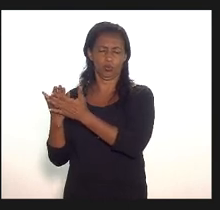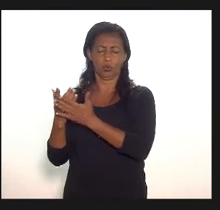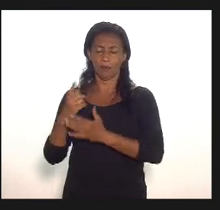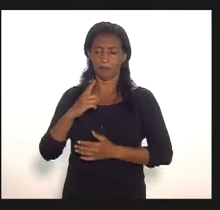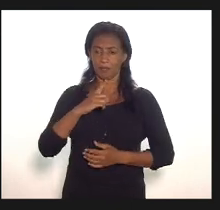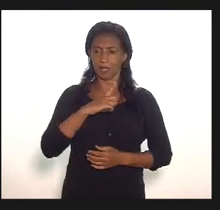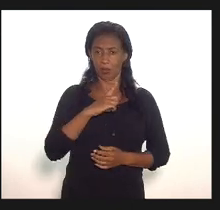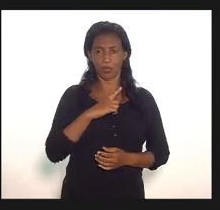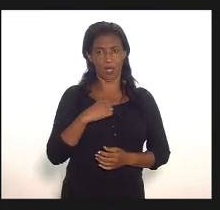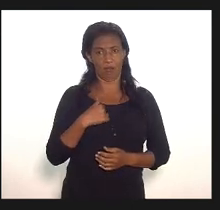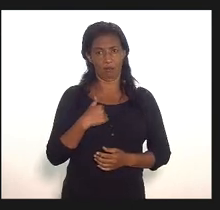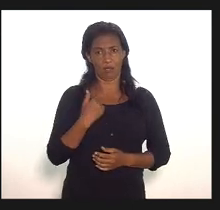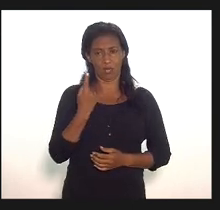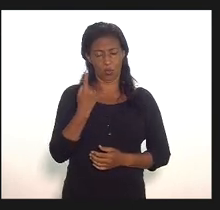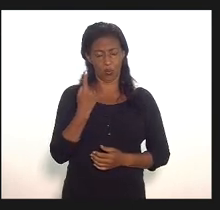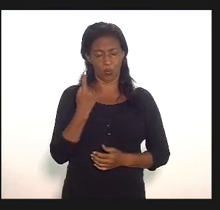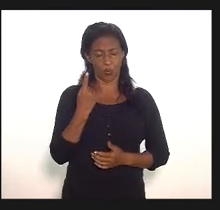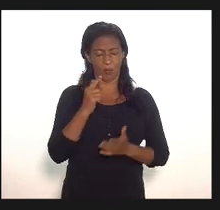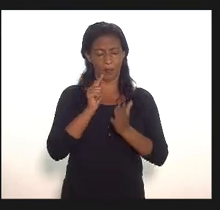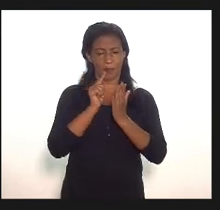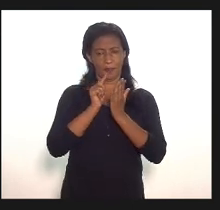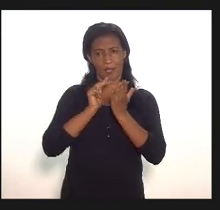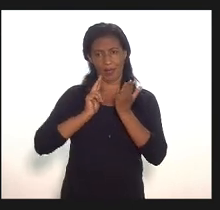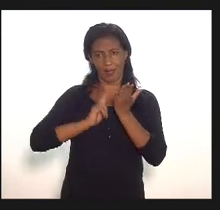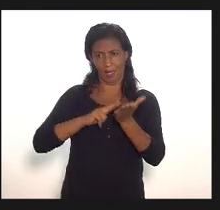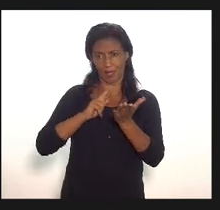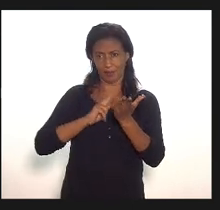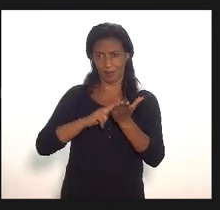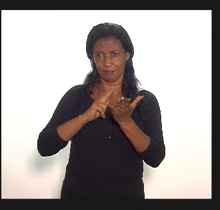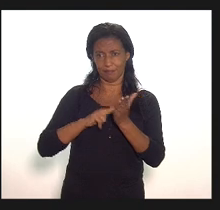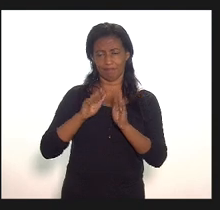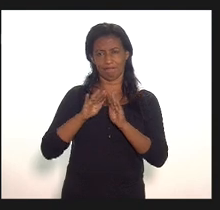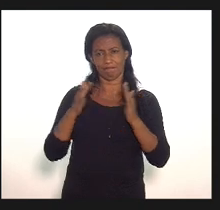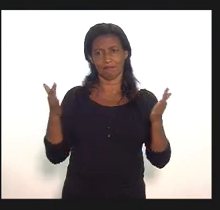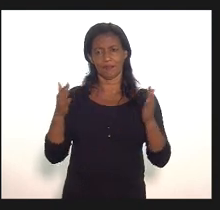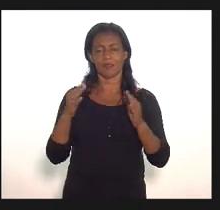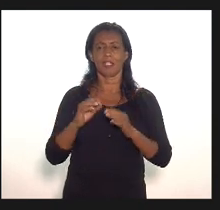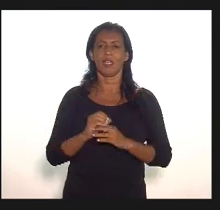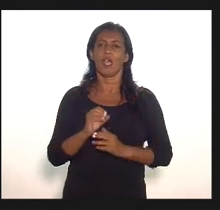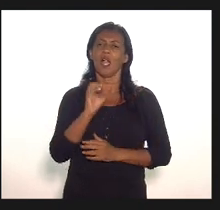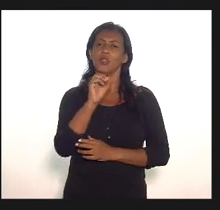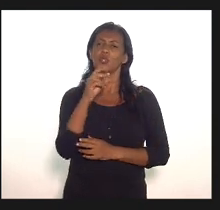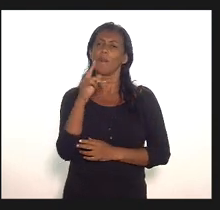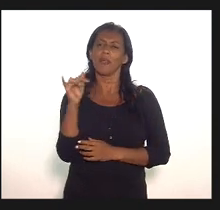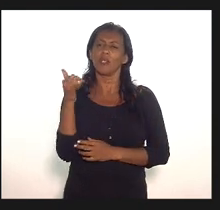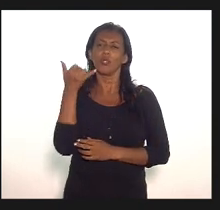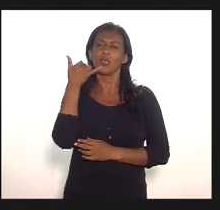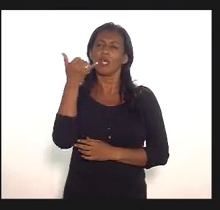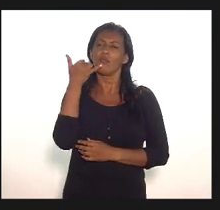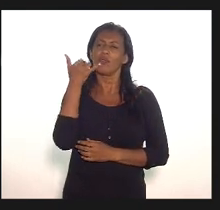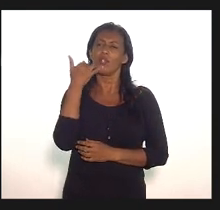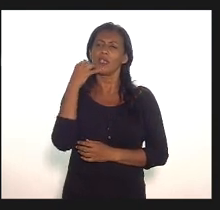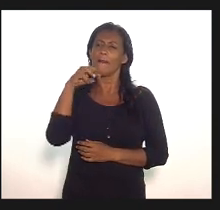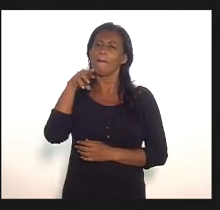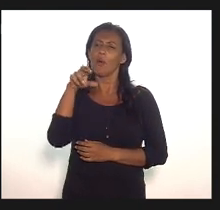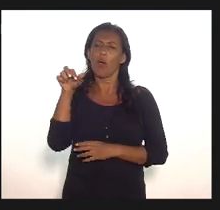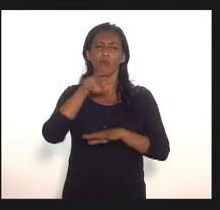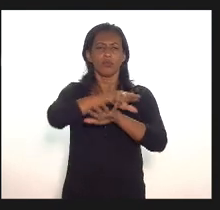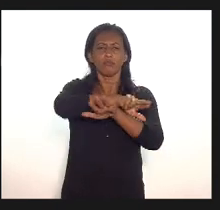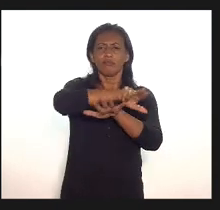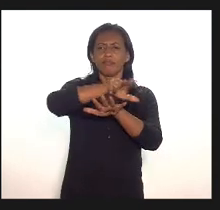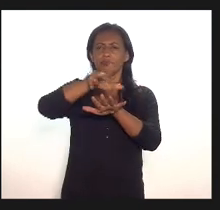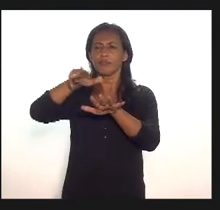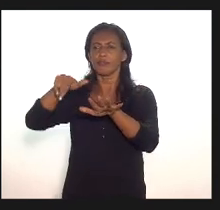mãos, presidente Marta Rocha, uma carta aberta às operadoras de telefonia móvel que atuam, não é,